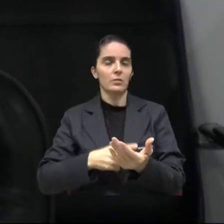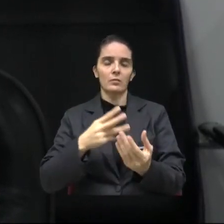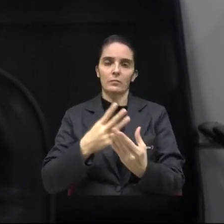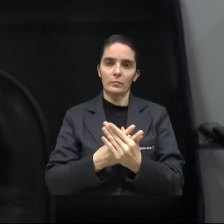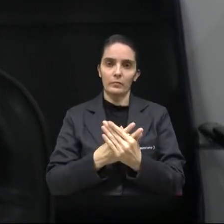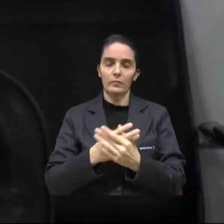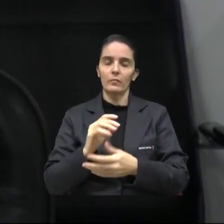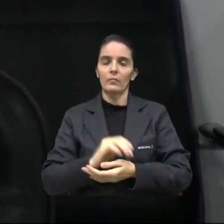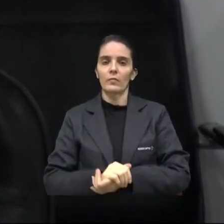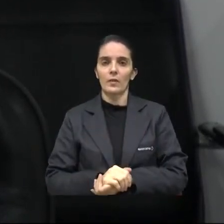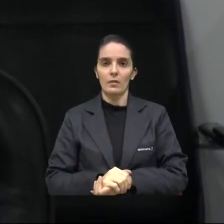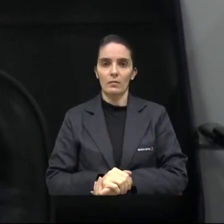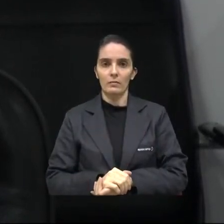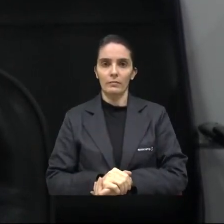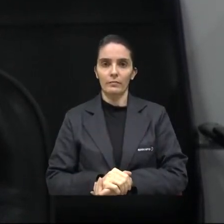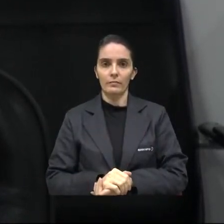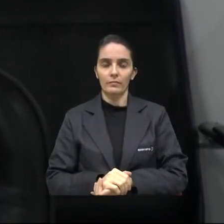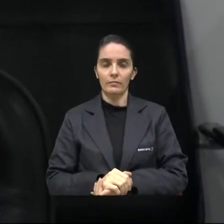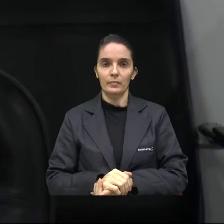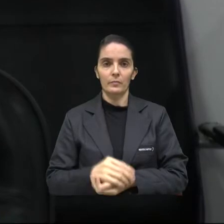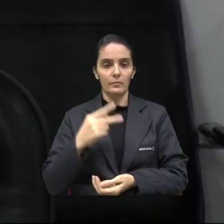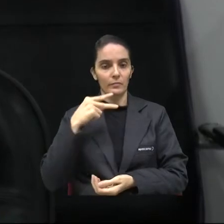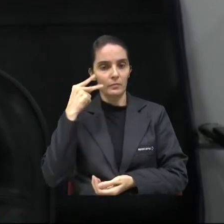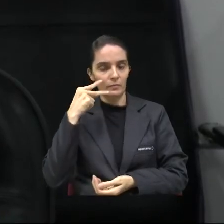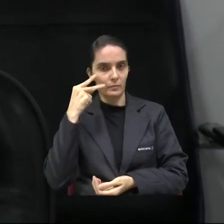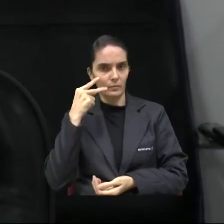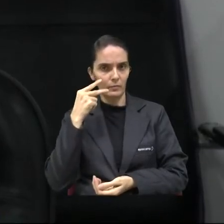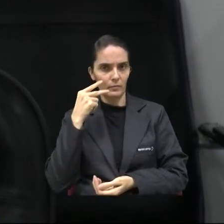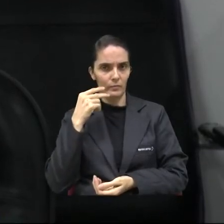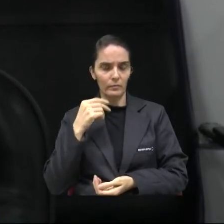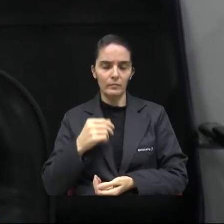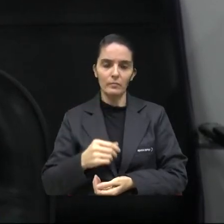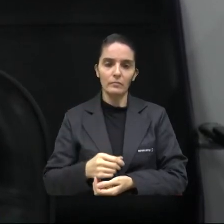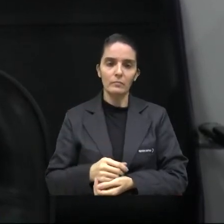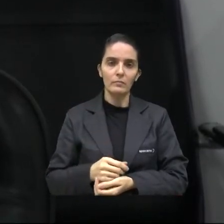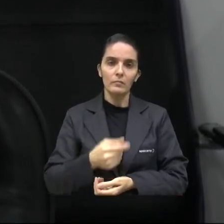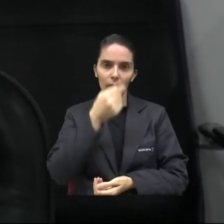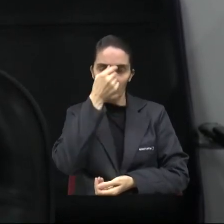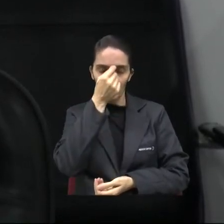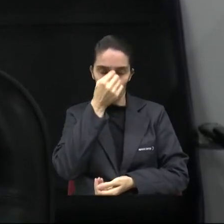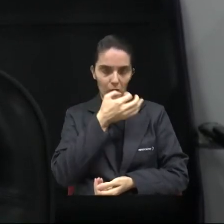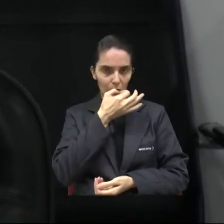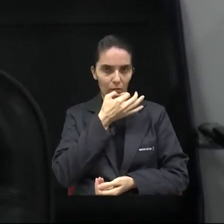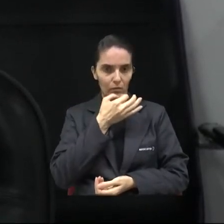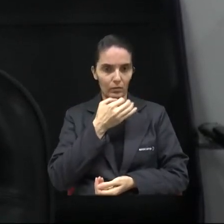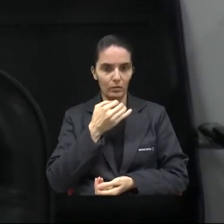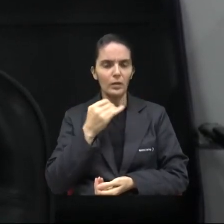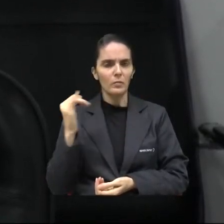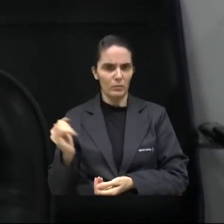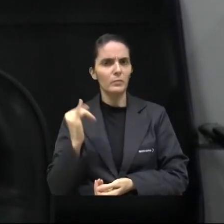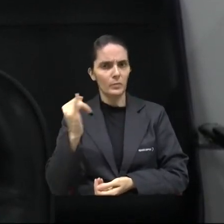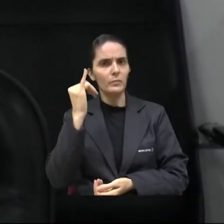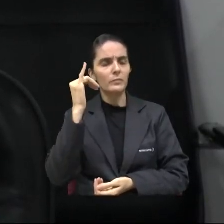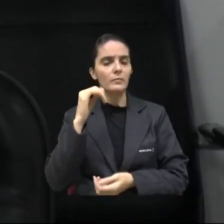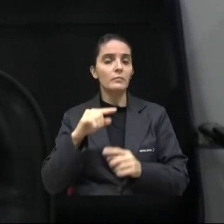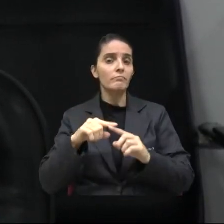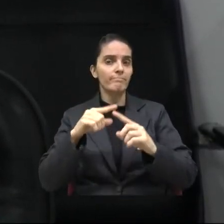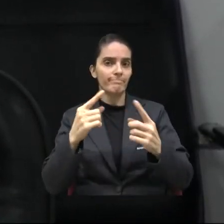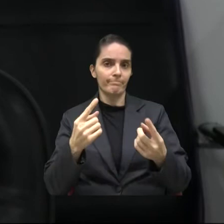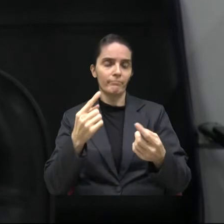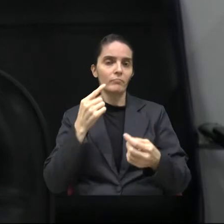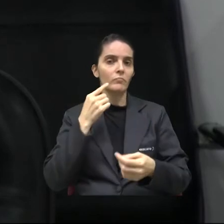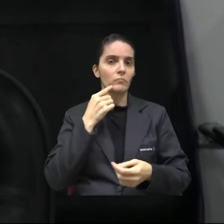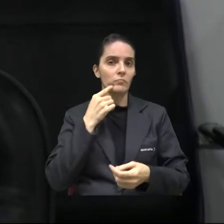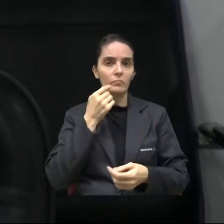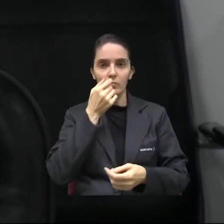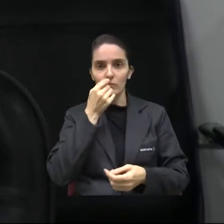importante nós apresentarmos moção com relação a isso, mas, diante da situação exposta pelo vereador Cleito, pelo vereador